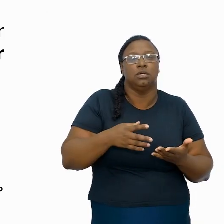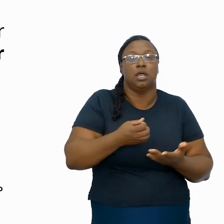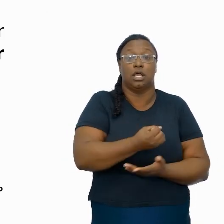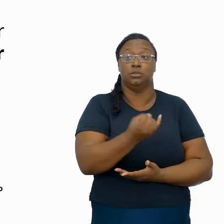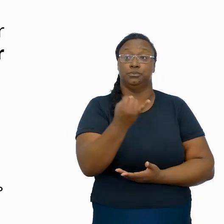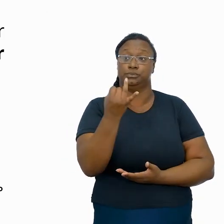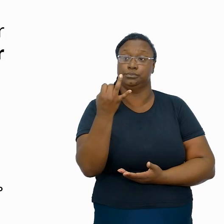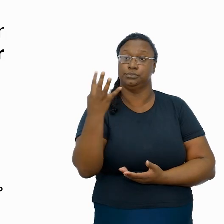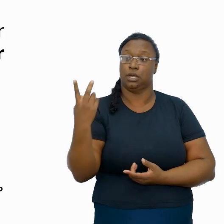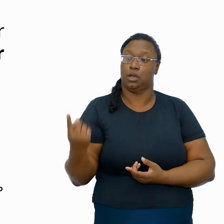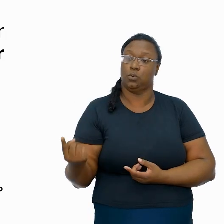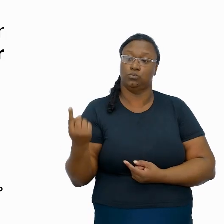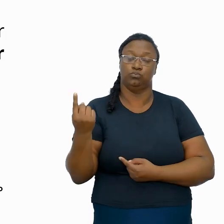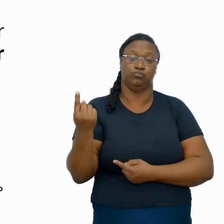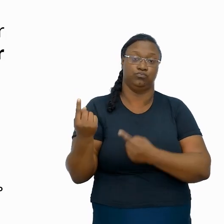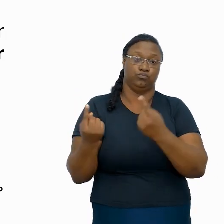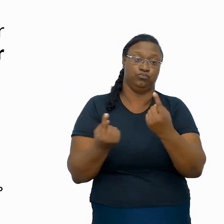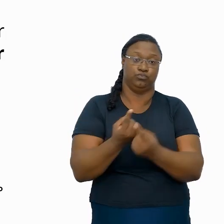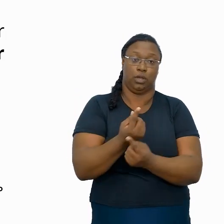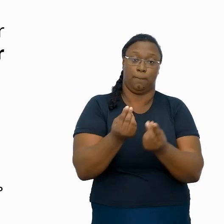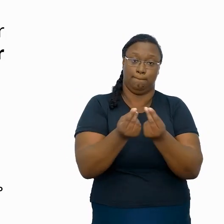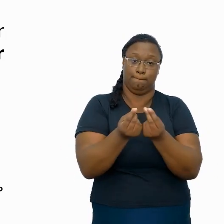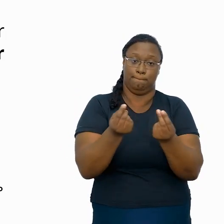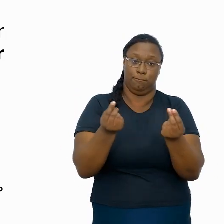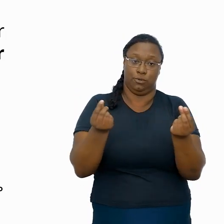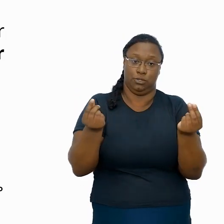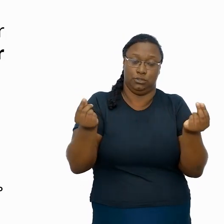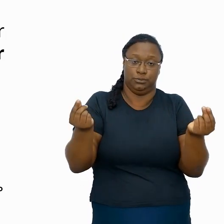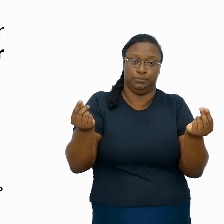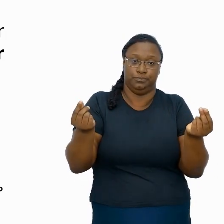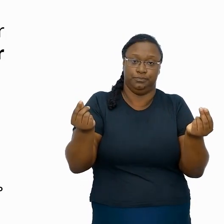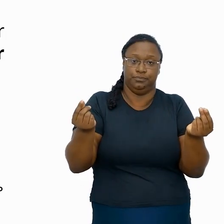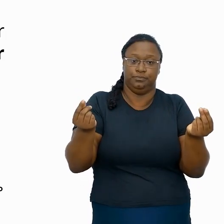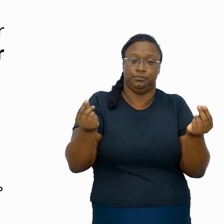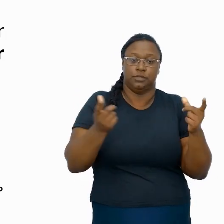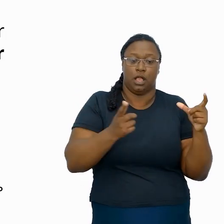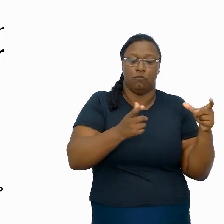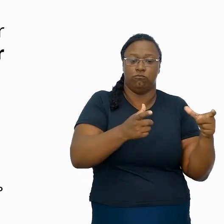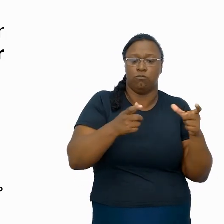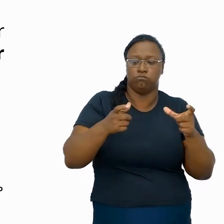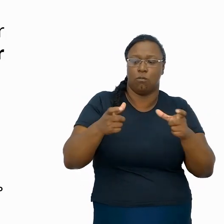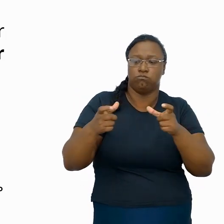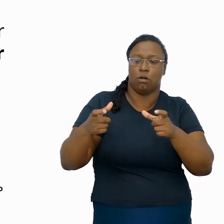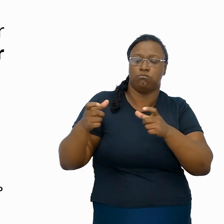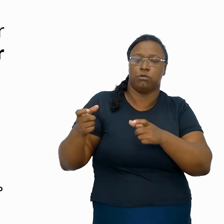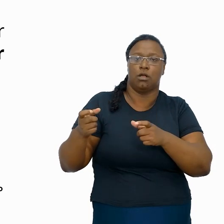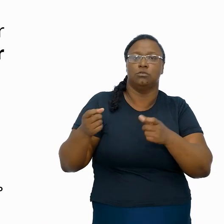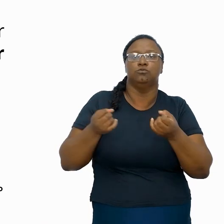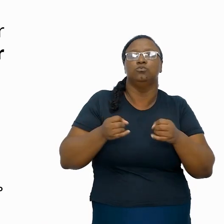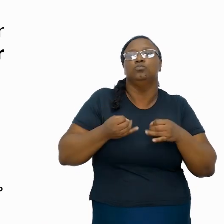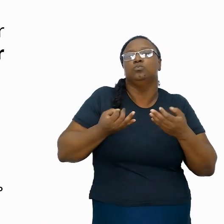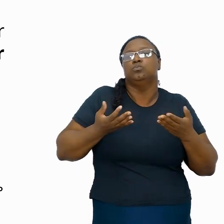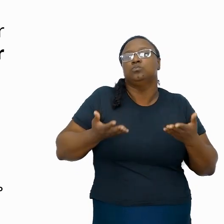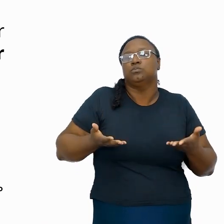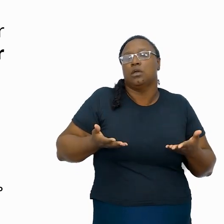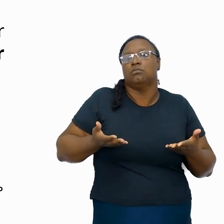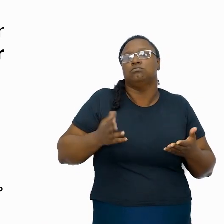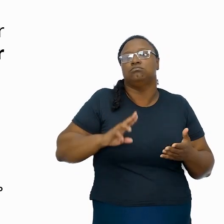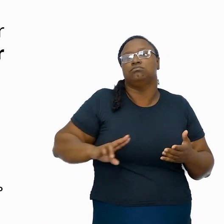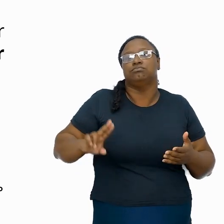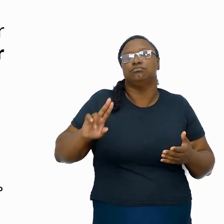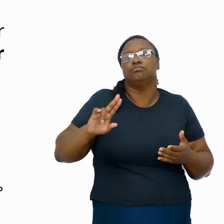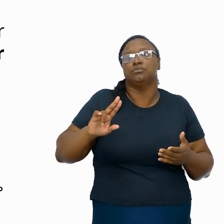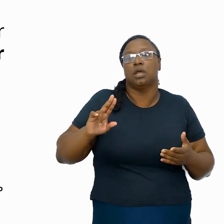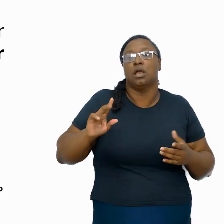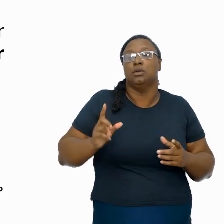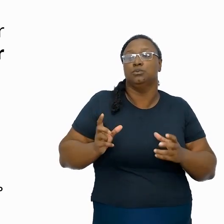suas unidades de medida. Com a determinação de quais informações são as mais coerentes, os alunos devem realizar um cálculo